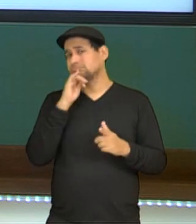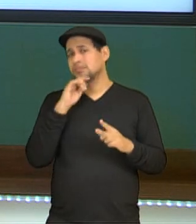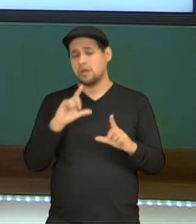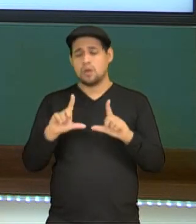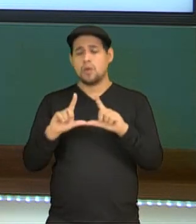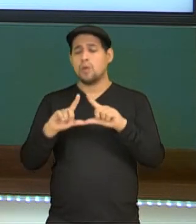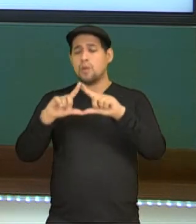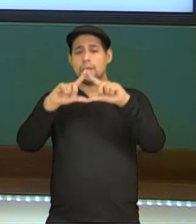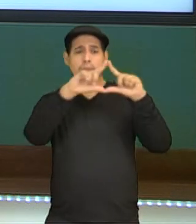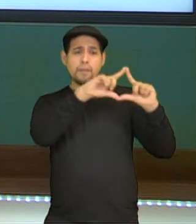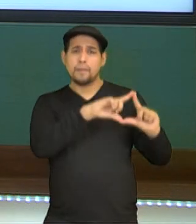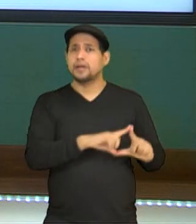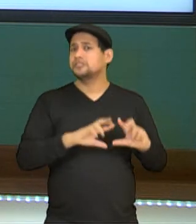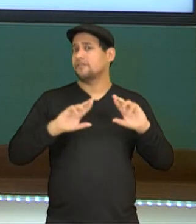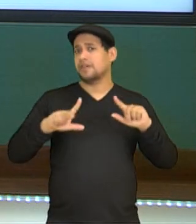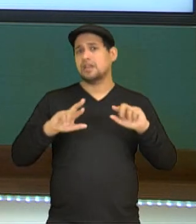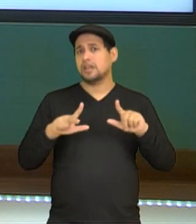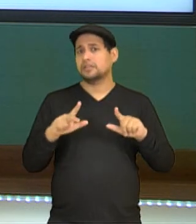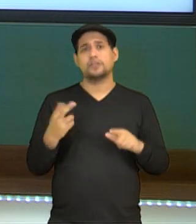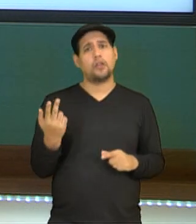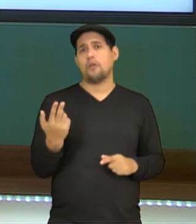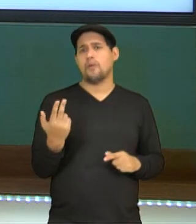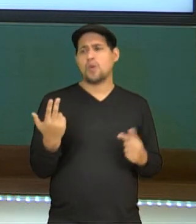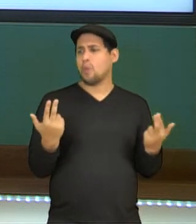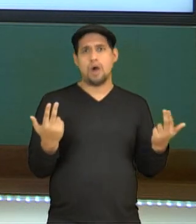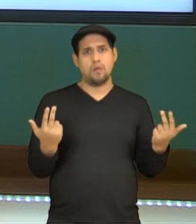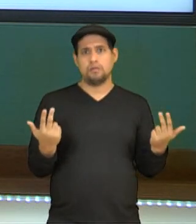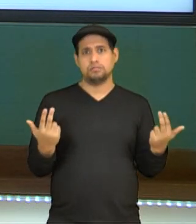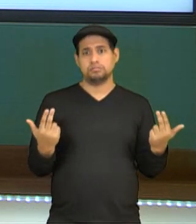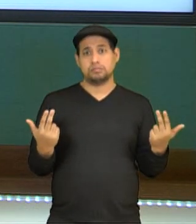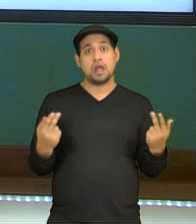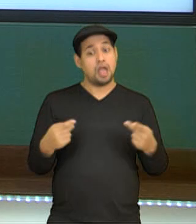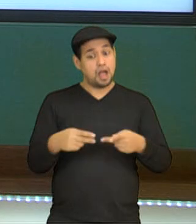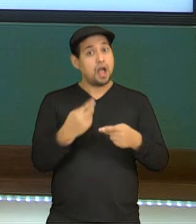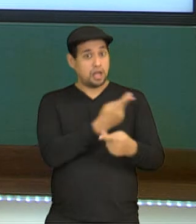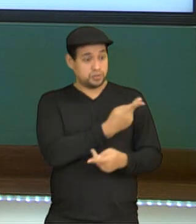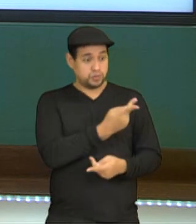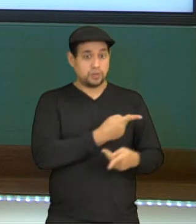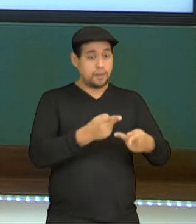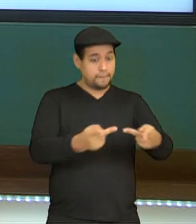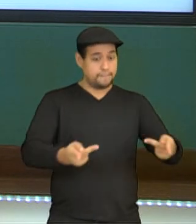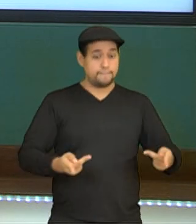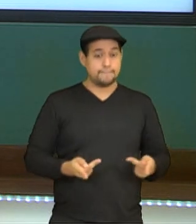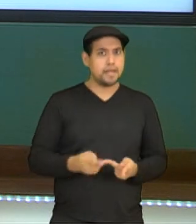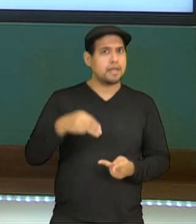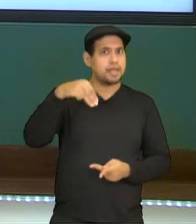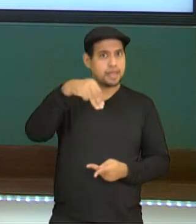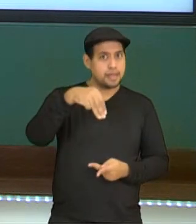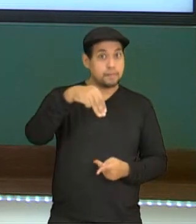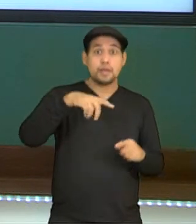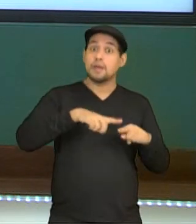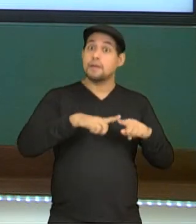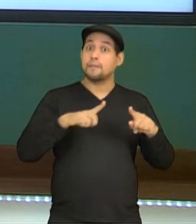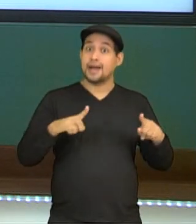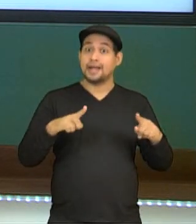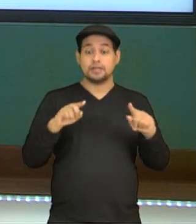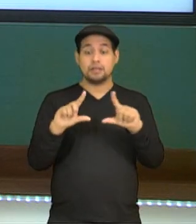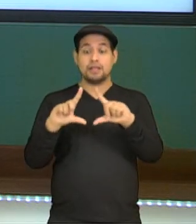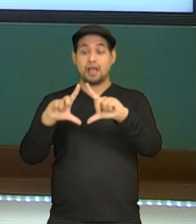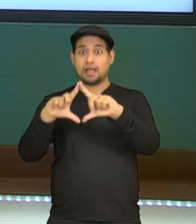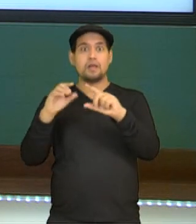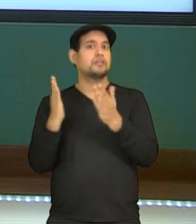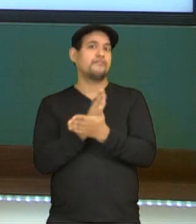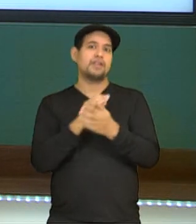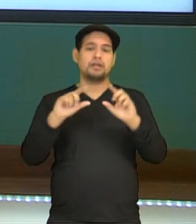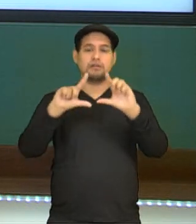mesmo tamanho, mas os pedaços não eram proporcionais, né? Isso a gente consegue observar até na quantidade que eles comeram, 5 sobre 8 e